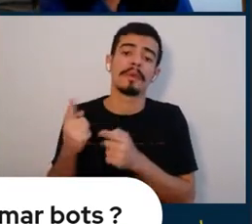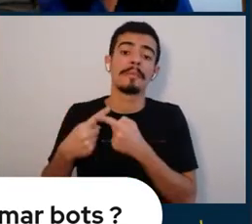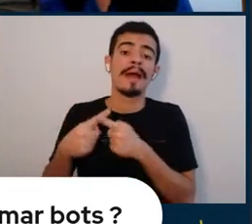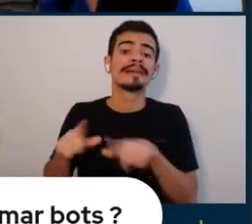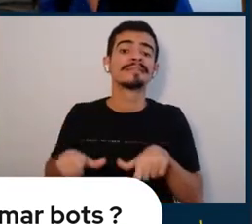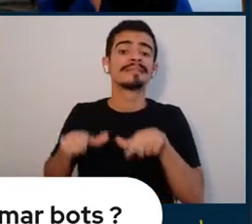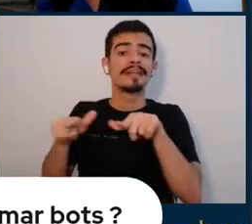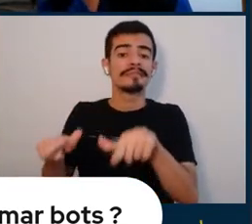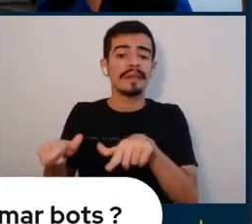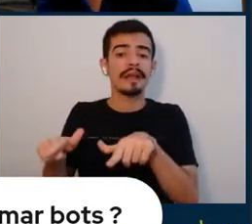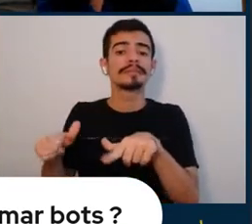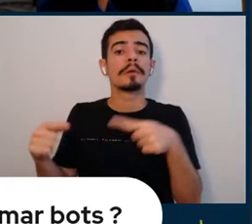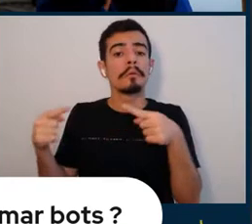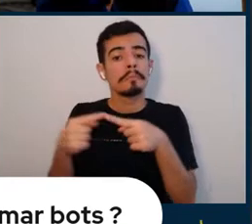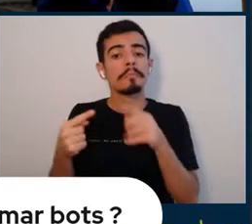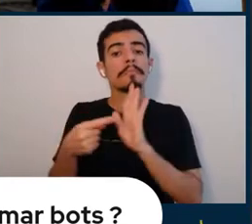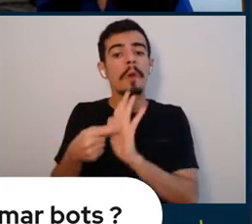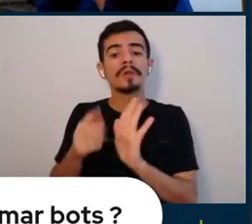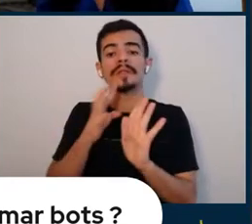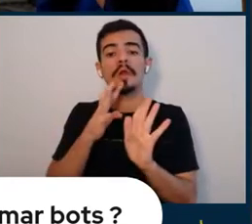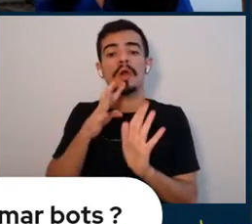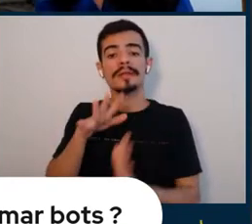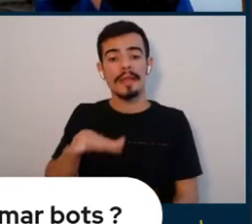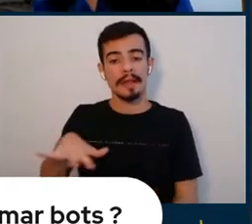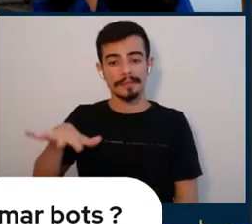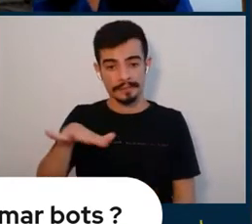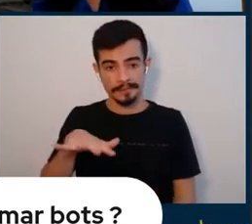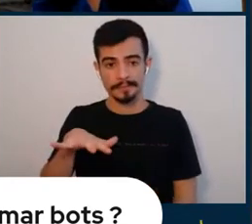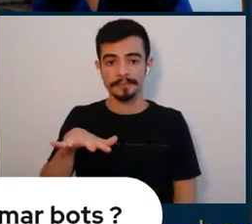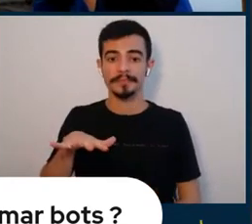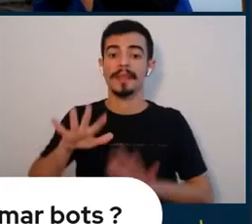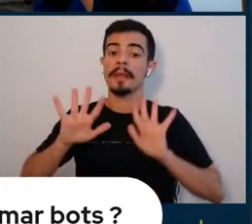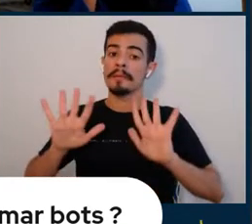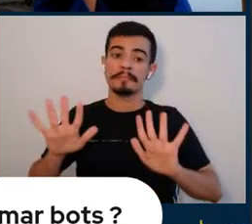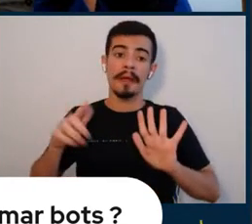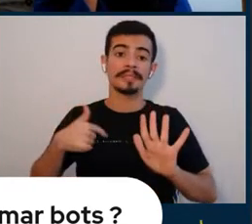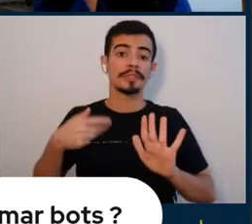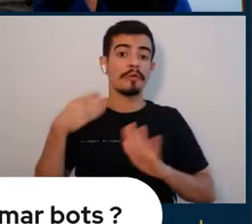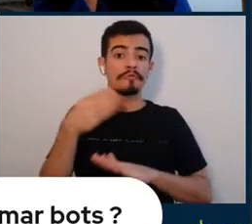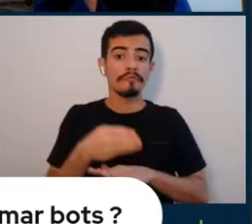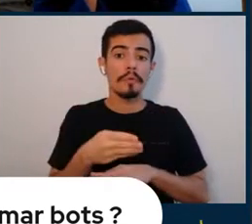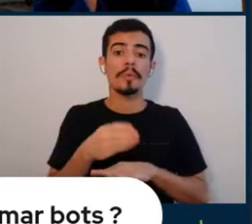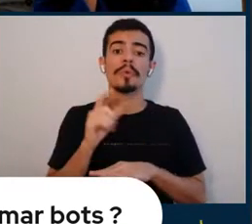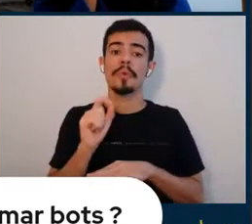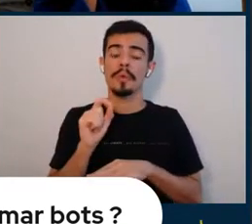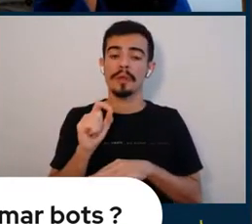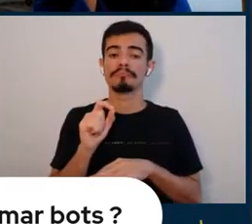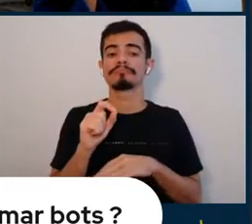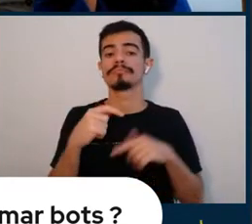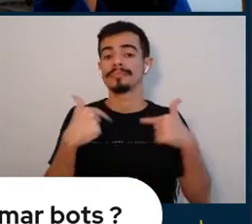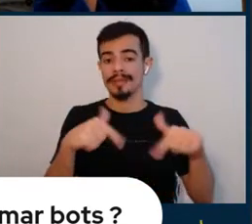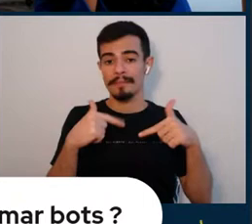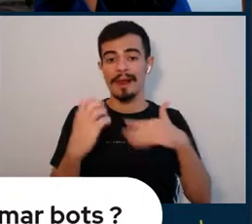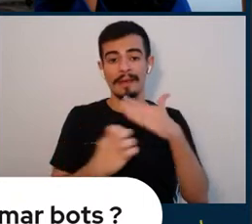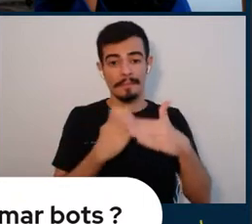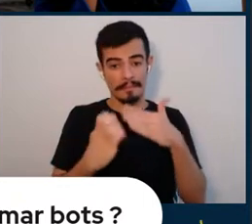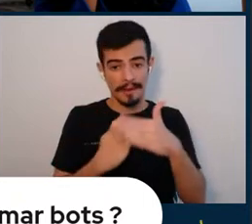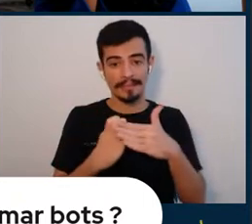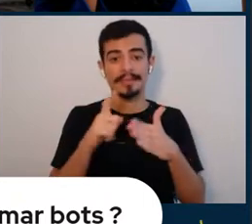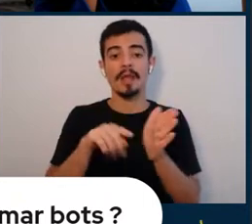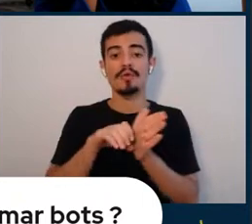domínio da Azure. Mas fui trabalhar na empresa, era Google Cloud Platform, e hoje é